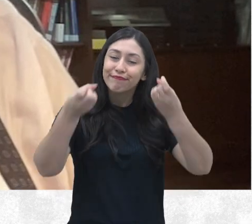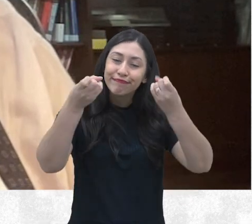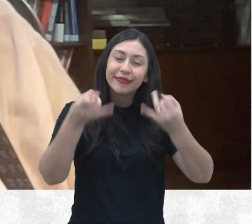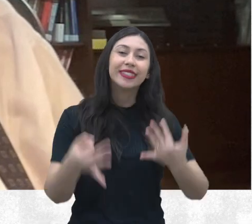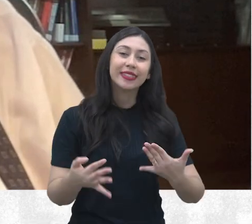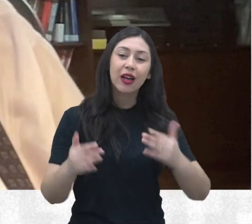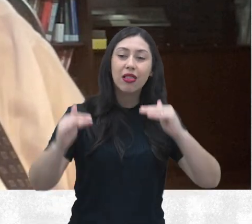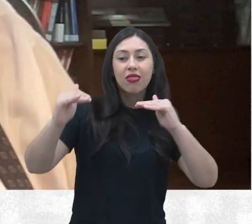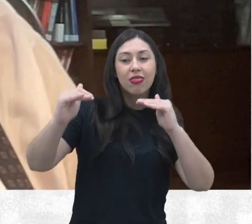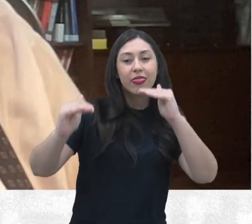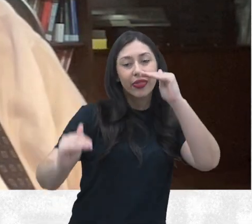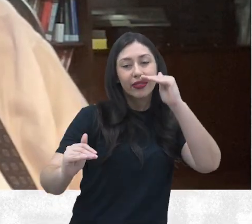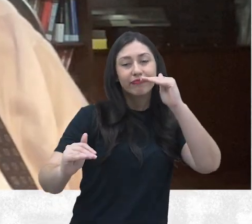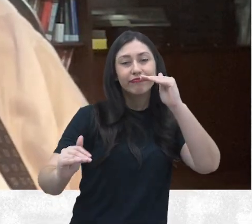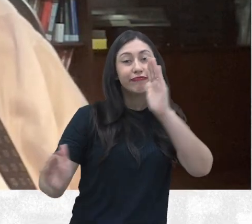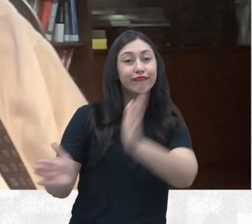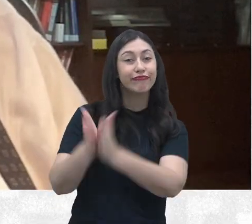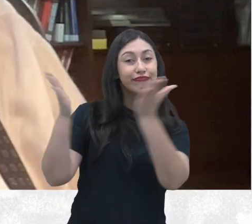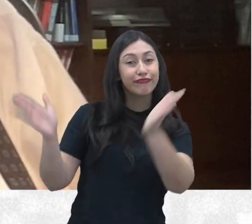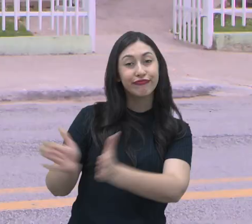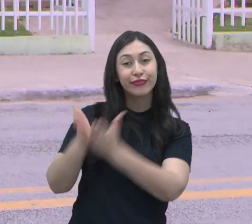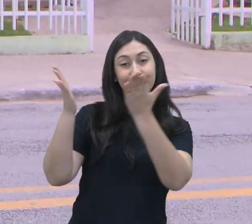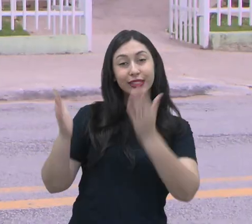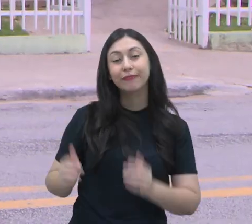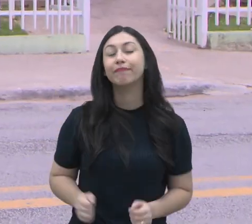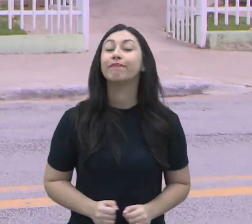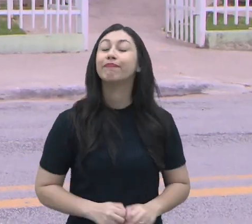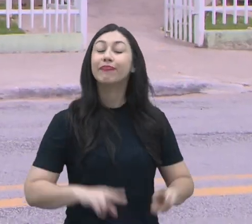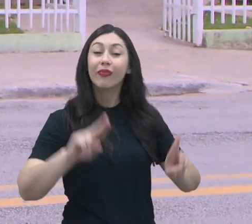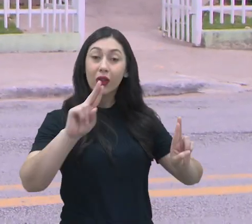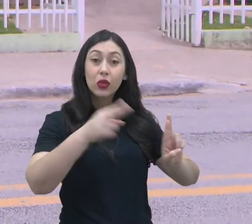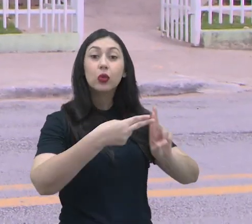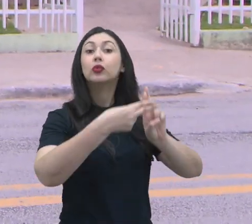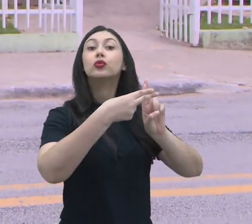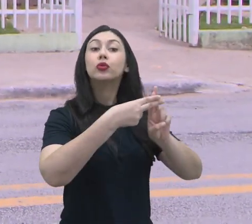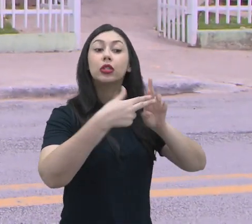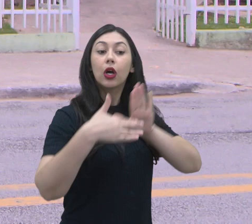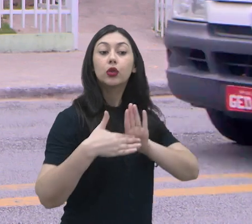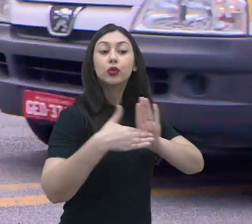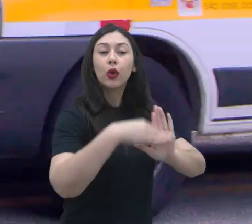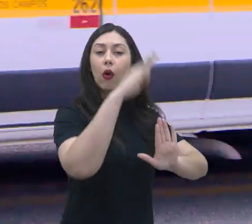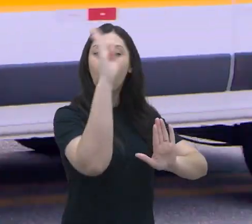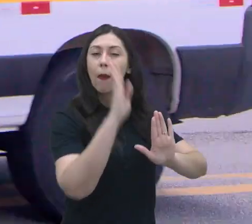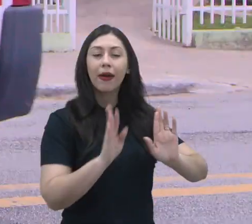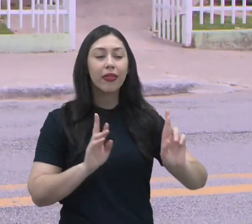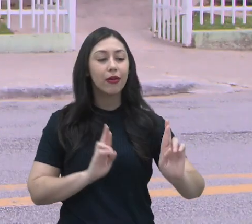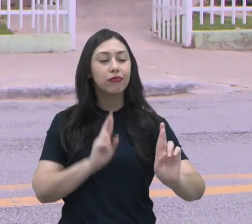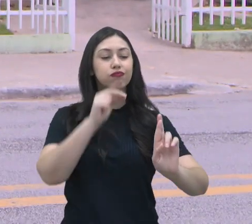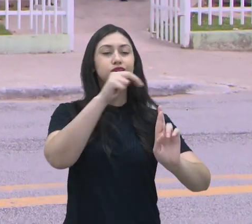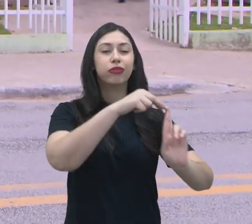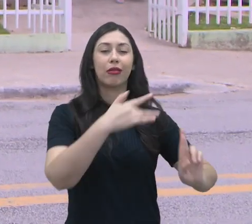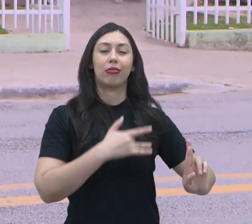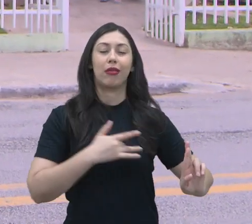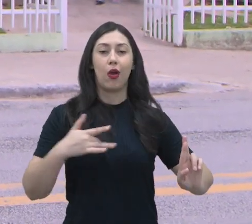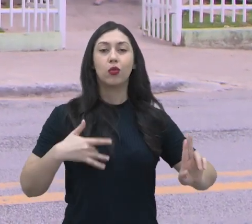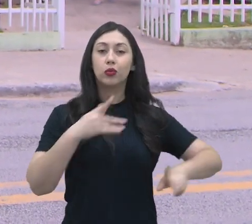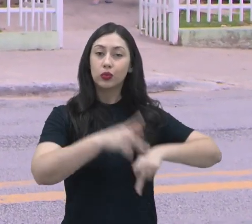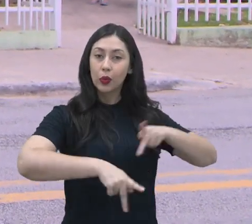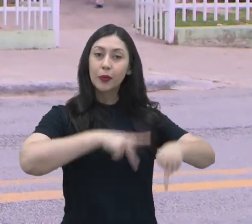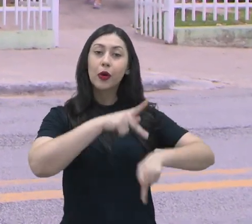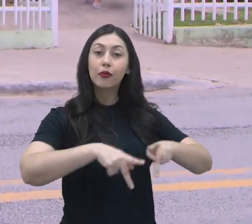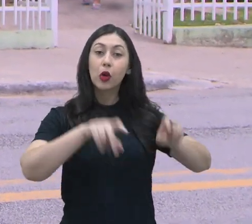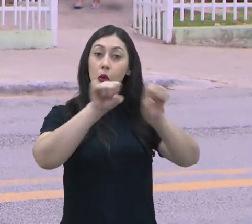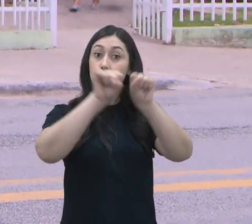A única explicação é a pobreza. Por conta do SUS, o Brasil se tornou um país de referência de saúde pública.